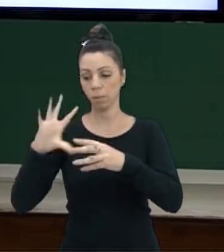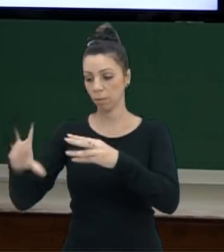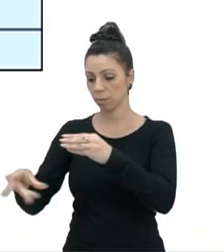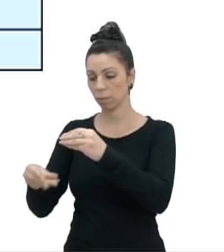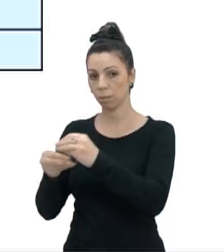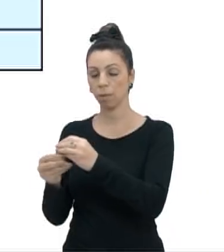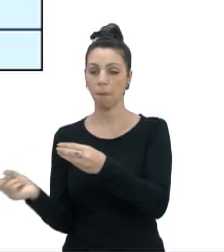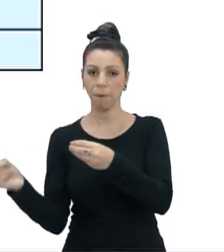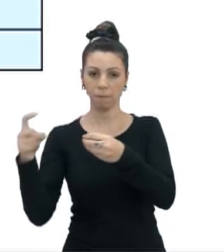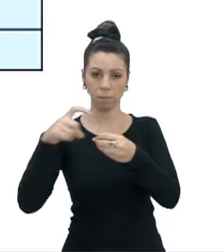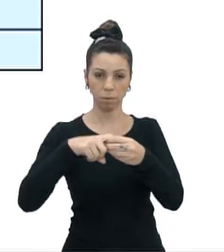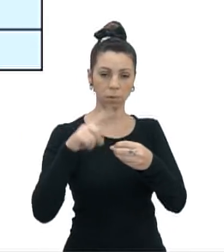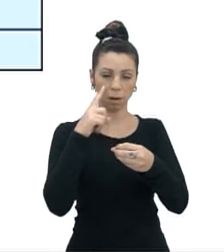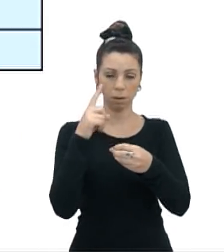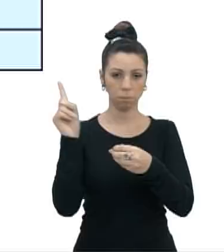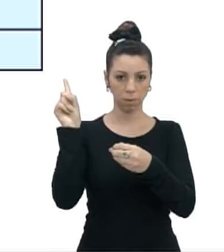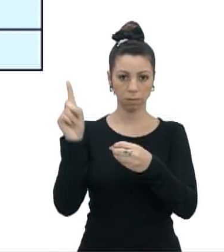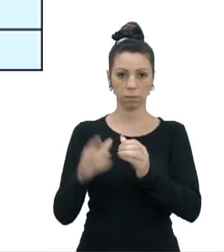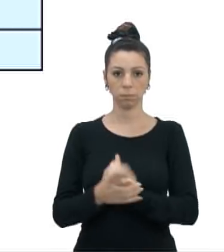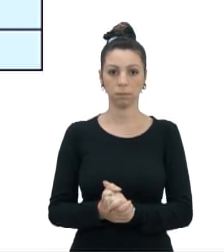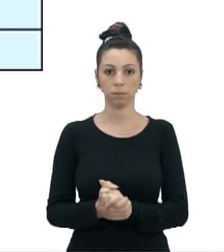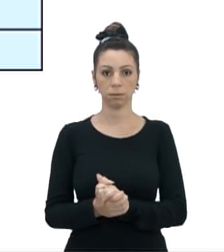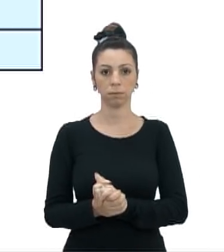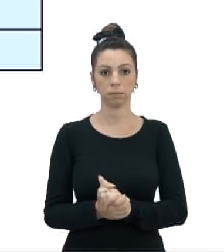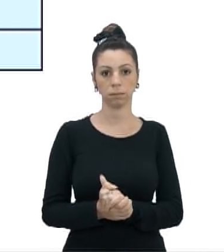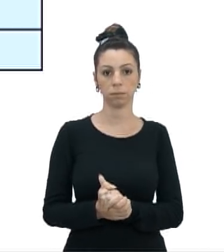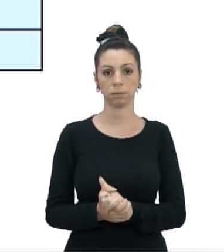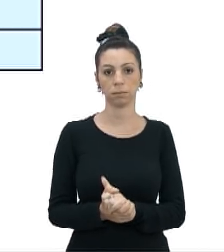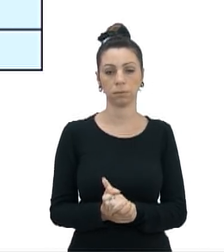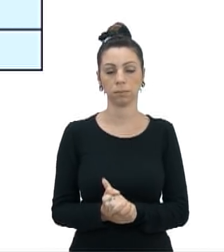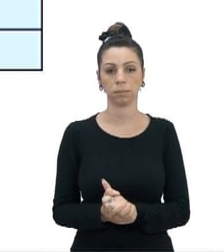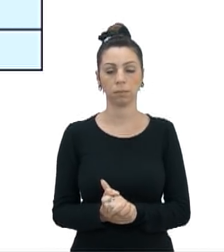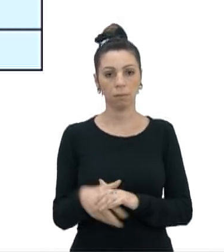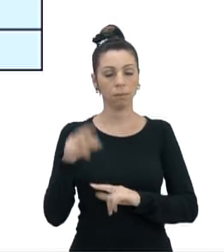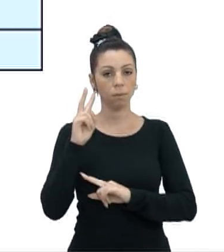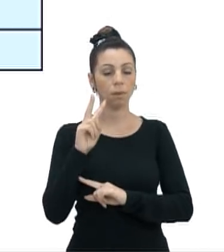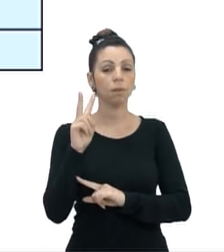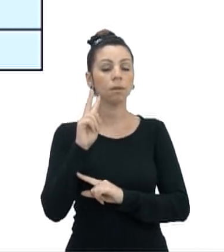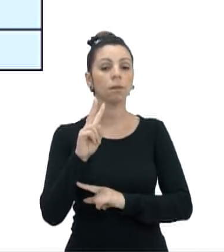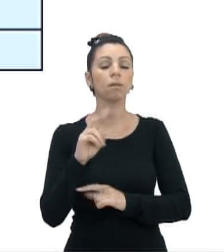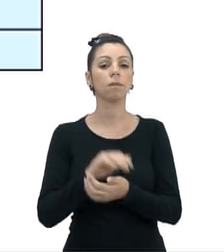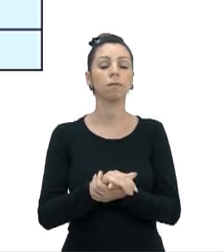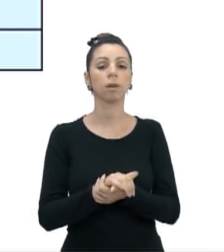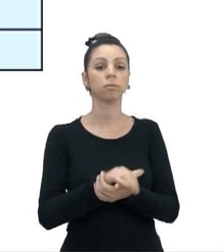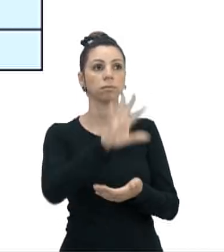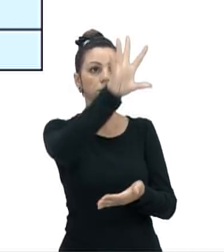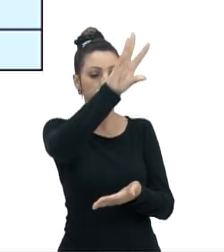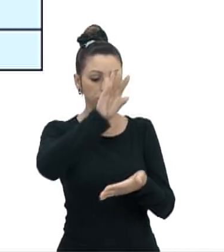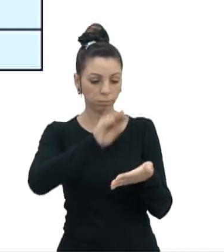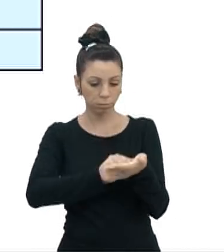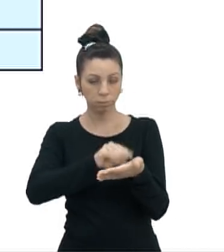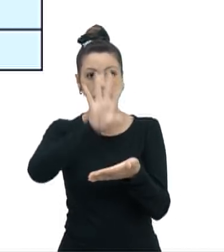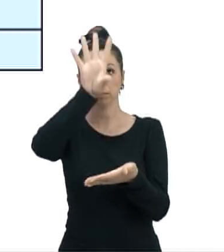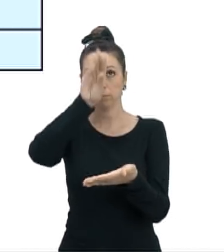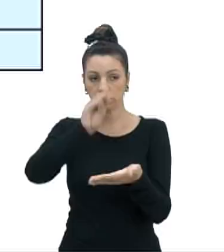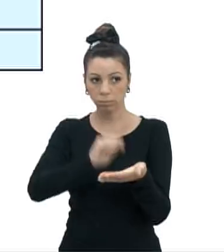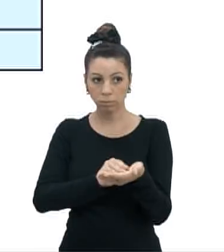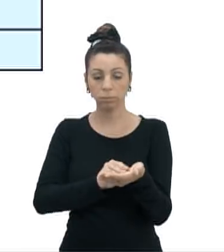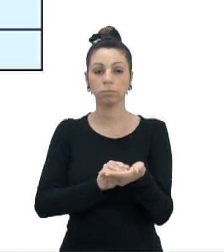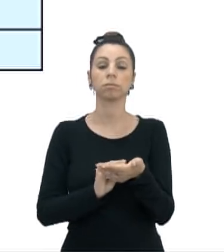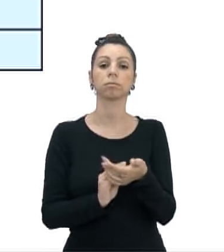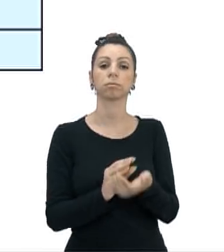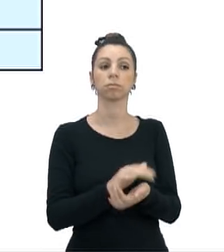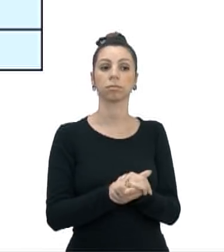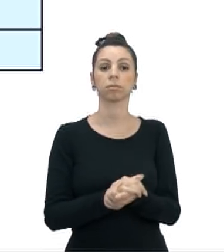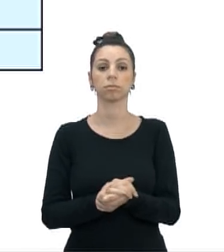vocês observarem? Então, olha só. Então, lembra que eu falei? Vai anotando toda vez que